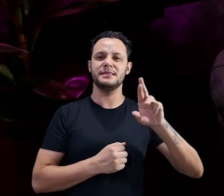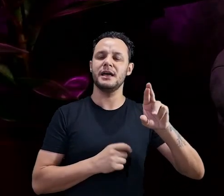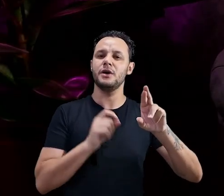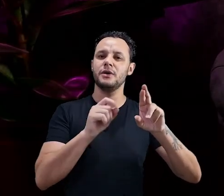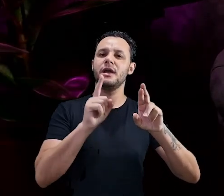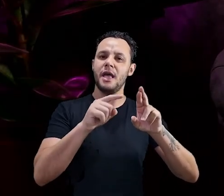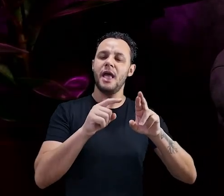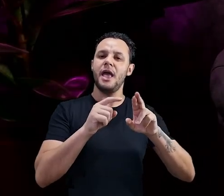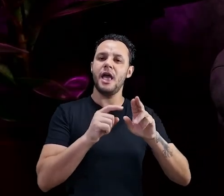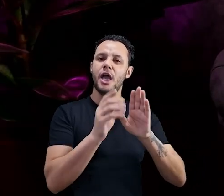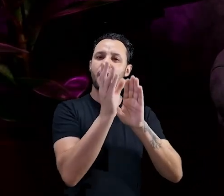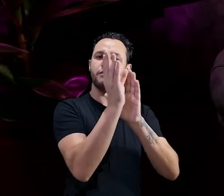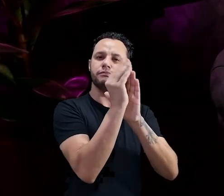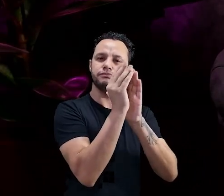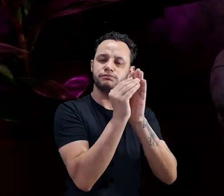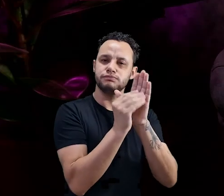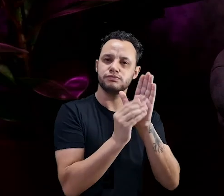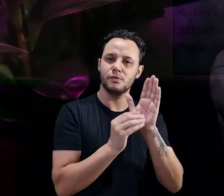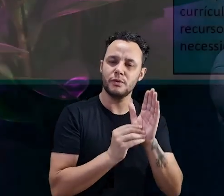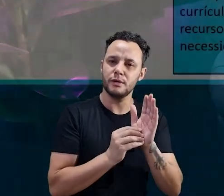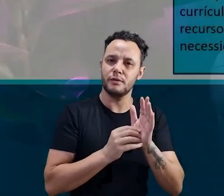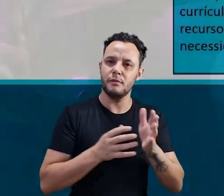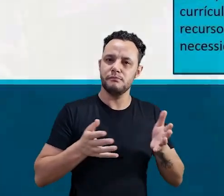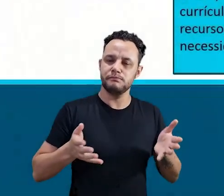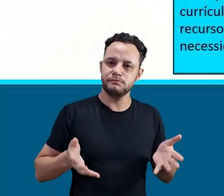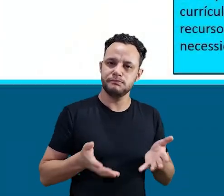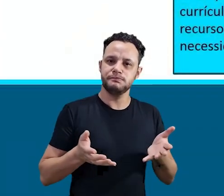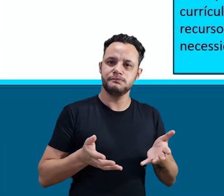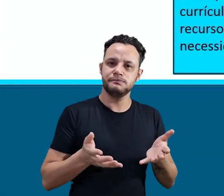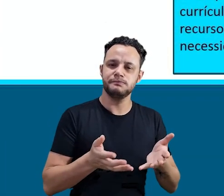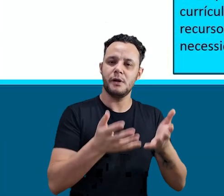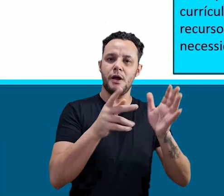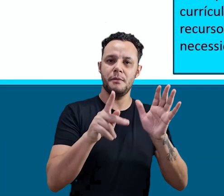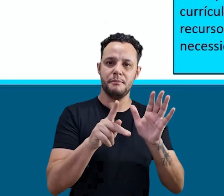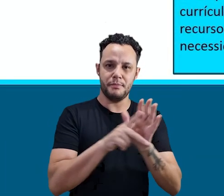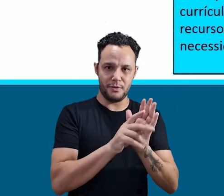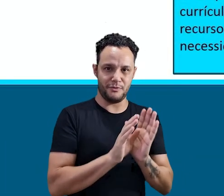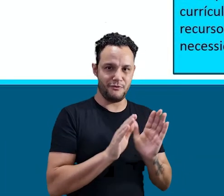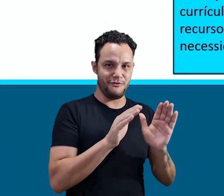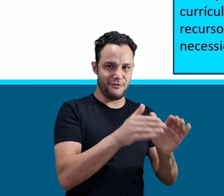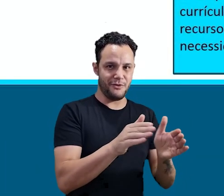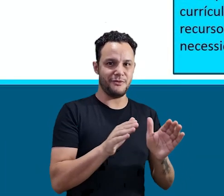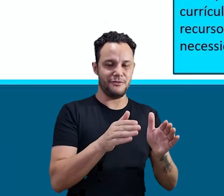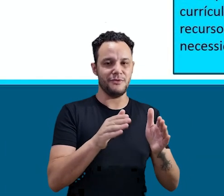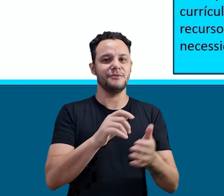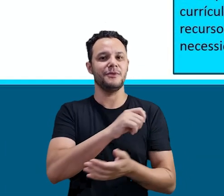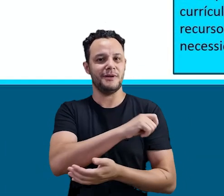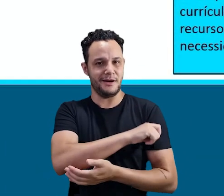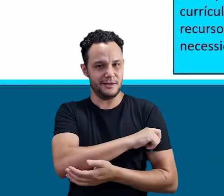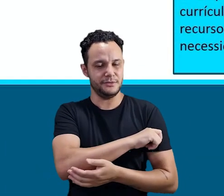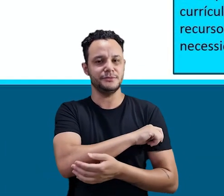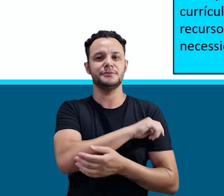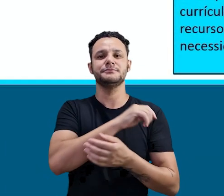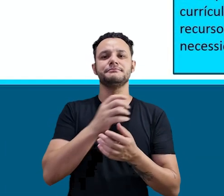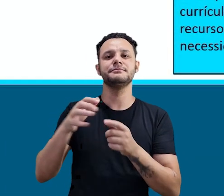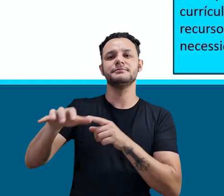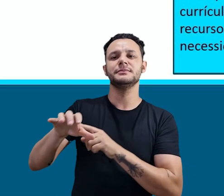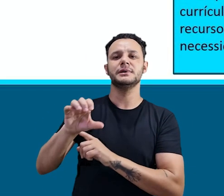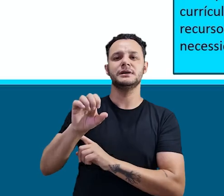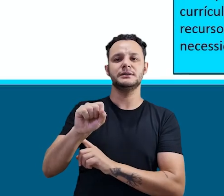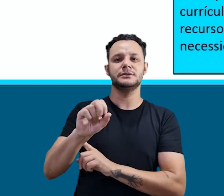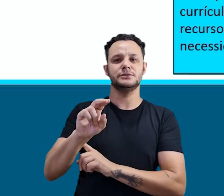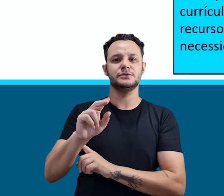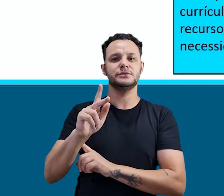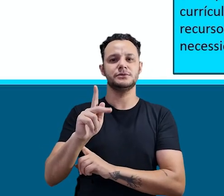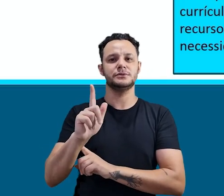quando ele trabalha para reforçar e ampliar os conteúdos do currículo comum com recursos apropriados às necessidades dos alunos. E